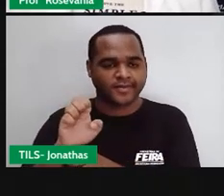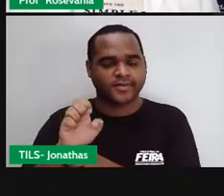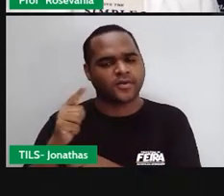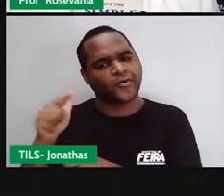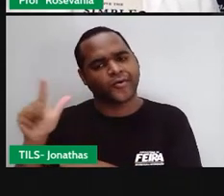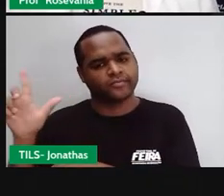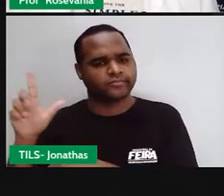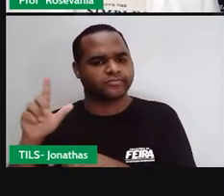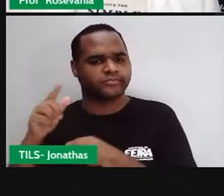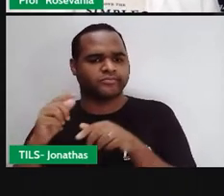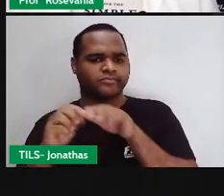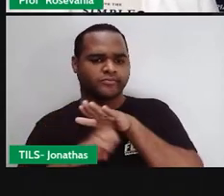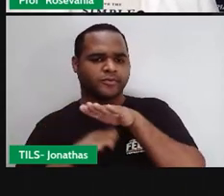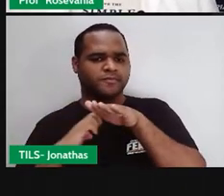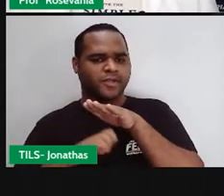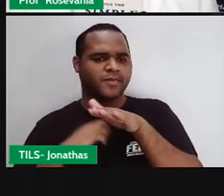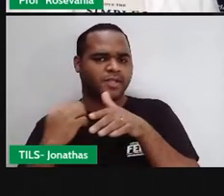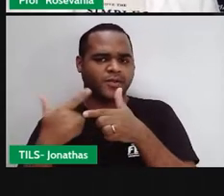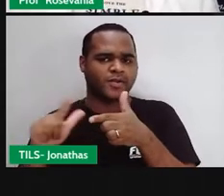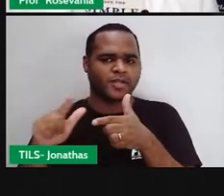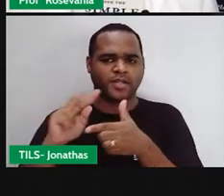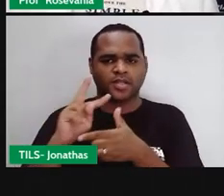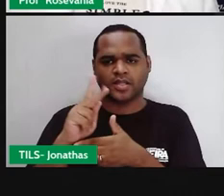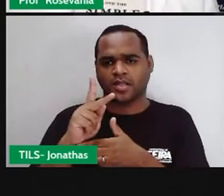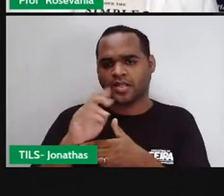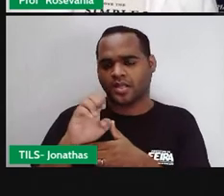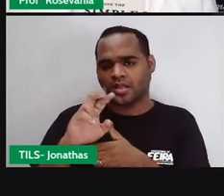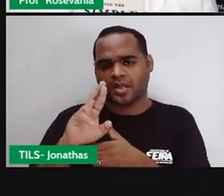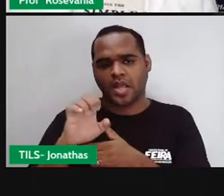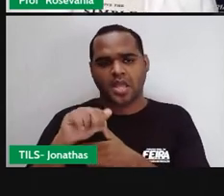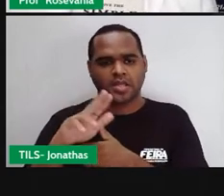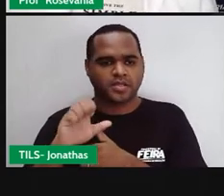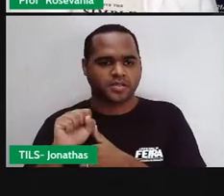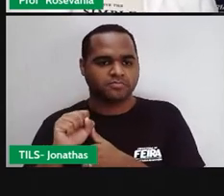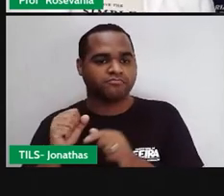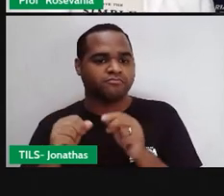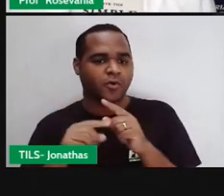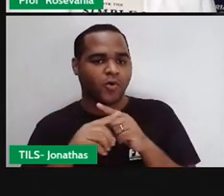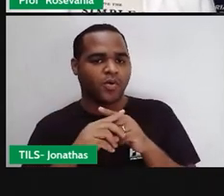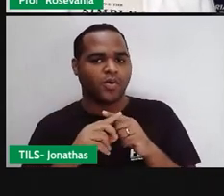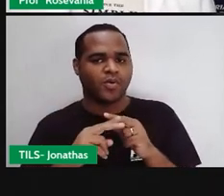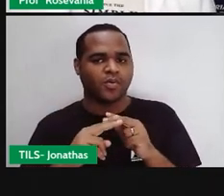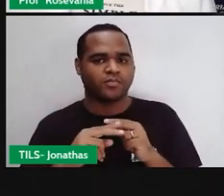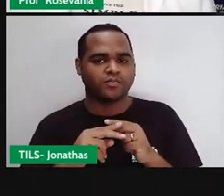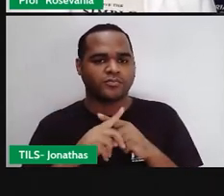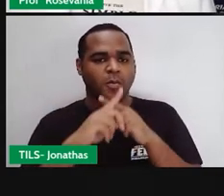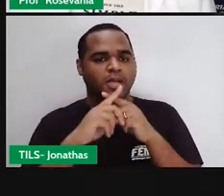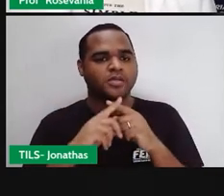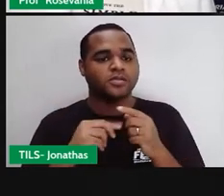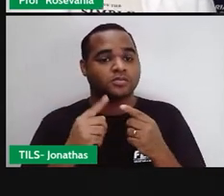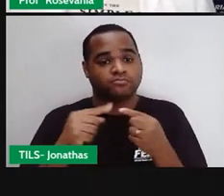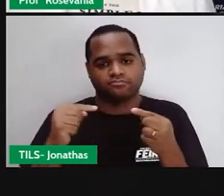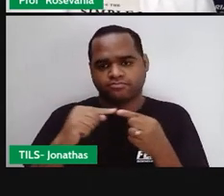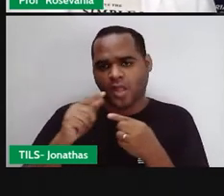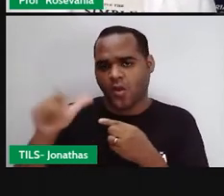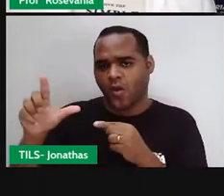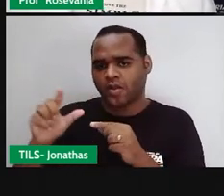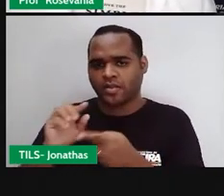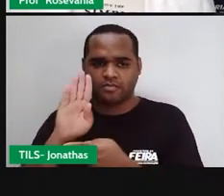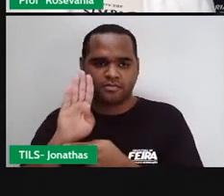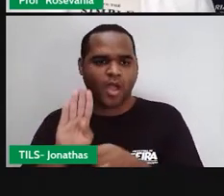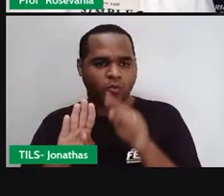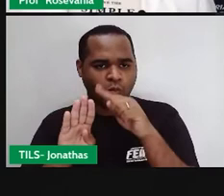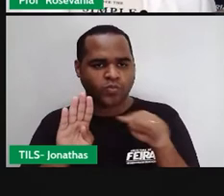outras empresas na área, né, de tecidos, como a Hering, de alimentação, como a Balduco. Então, esse parque industrial brasileiro começou a